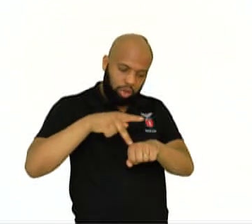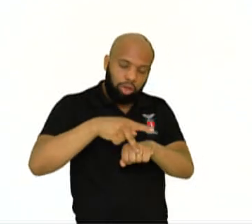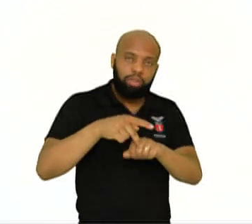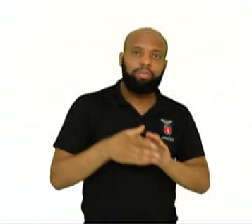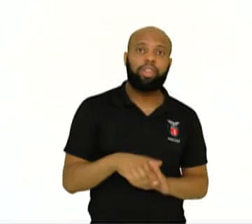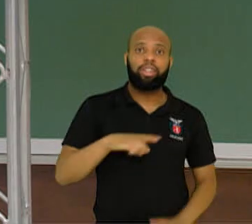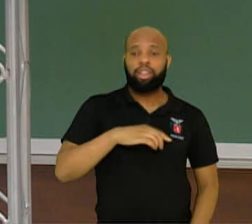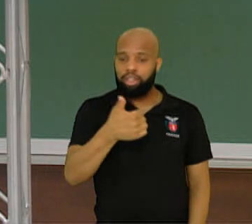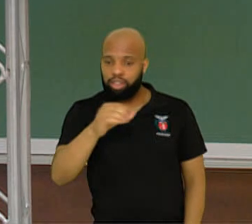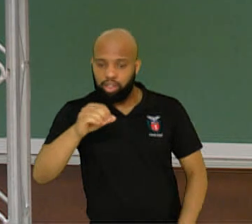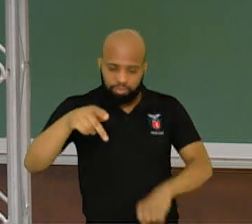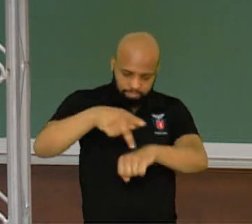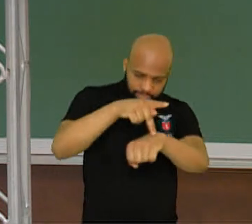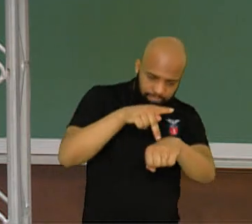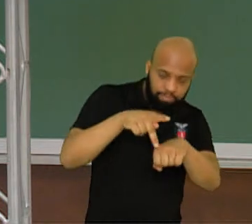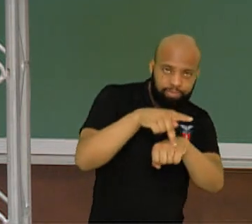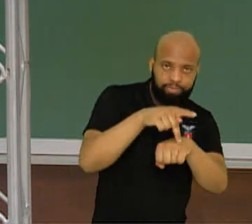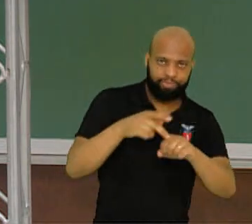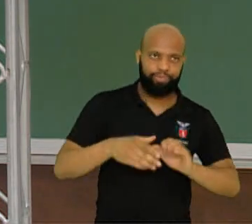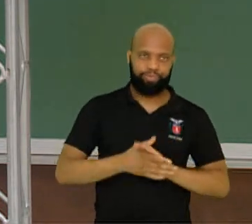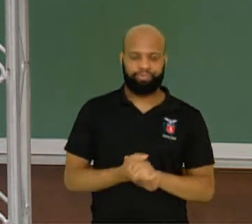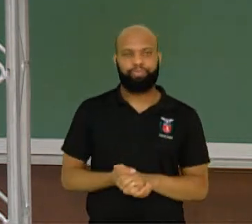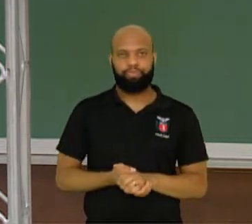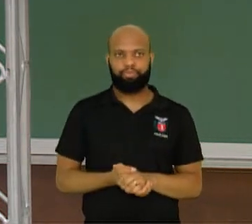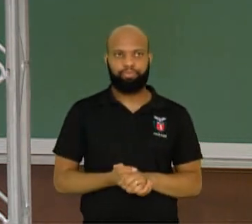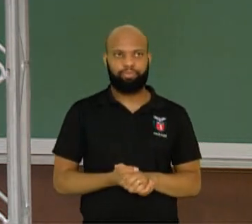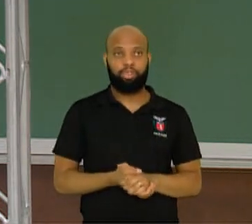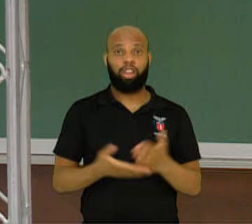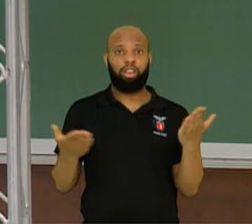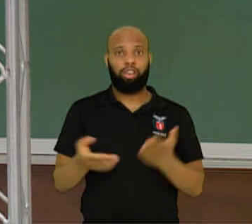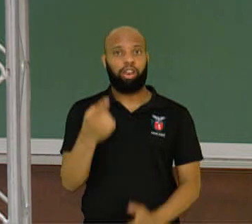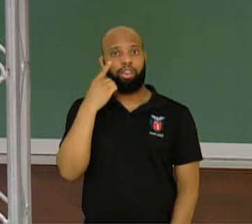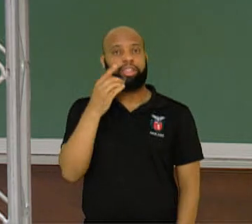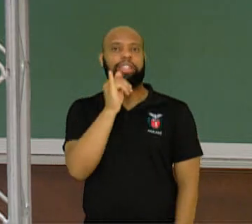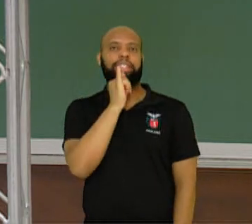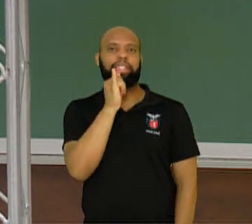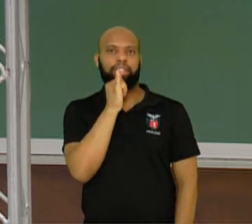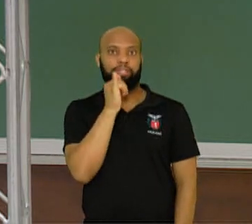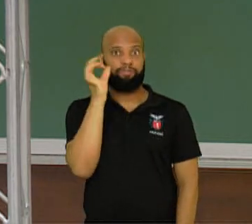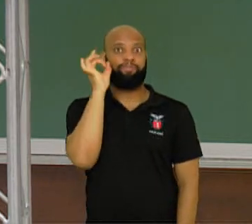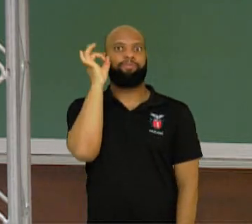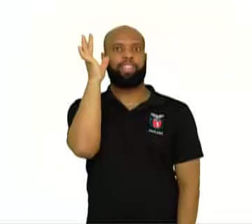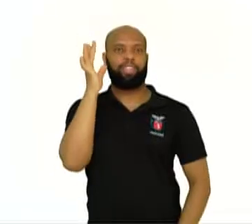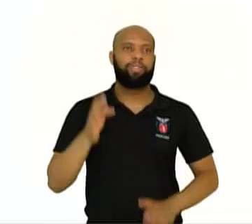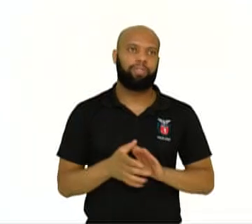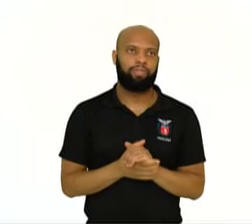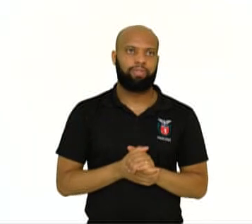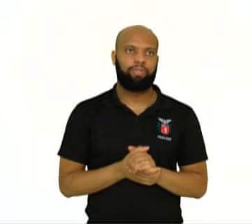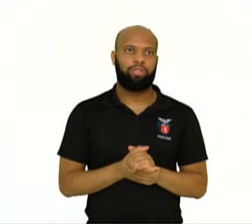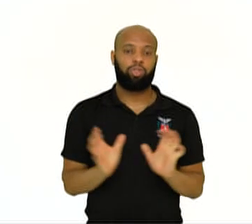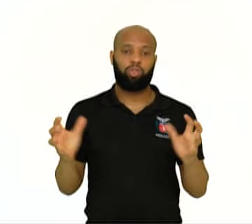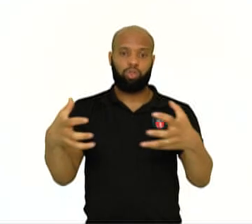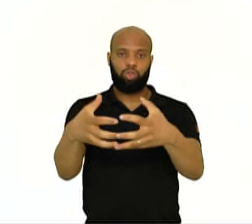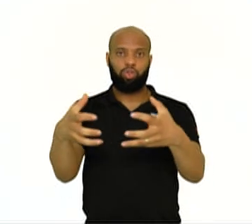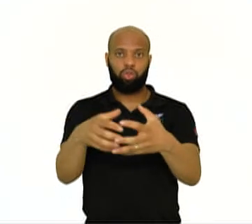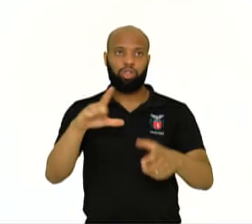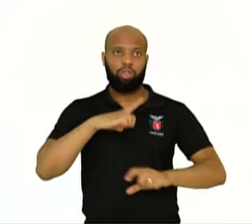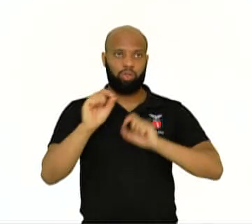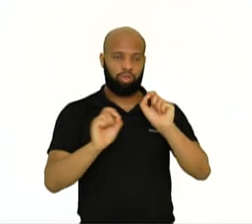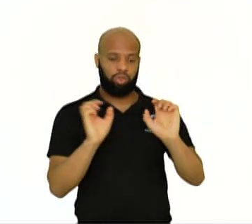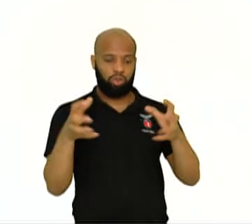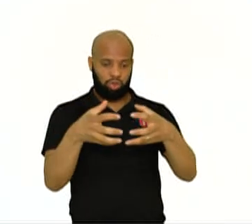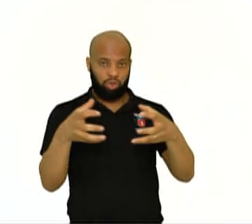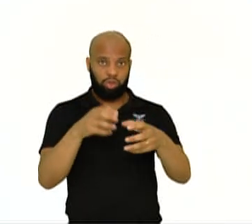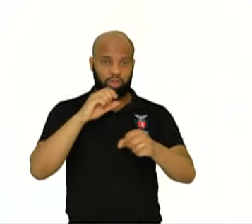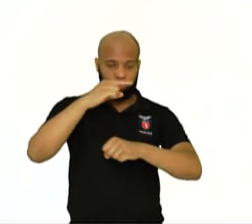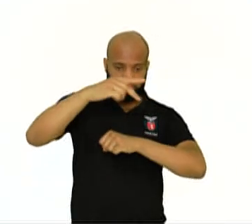prótons, 10 prótons. Vamos ver um exemplo? Fica mais fácil. O conjunto formado por átomos